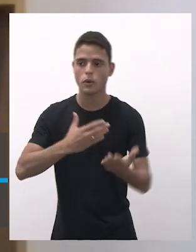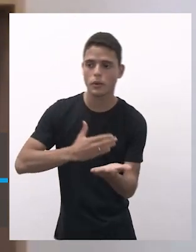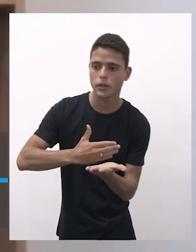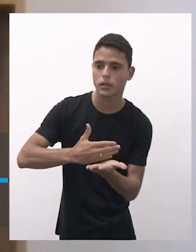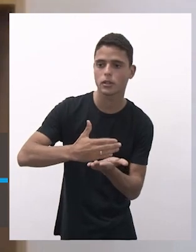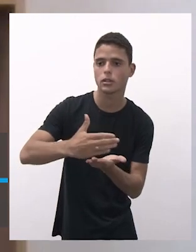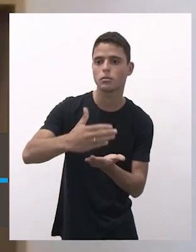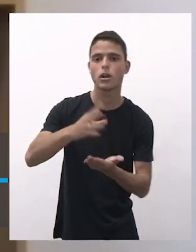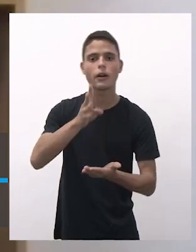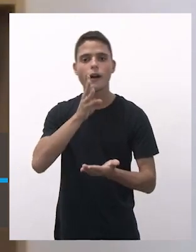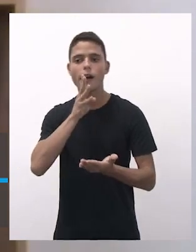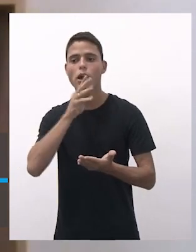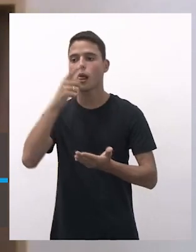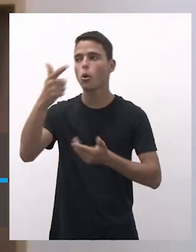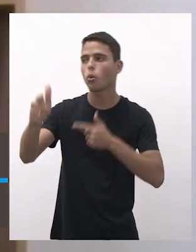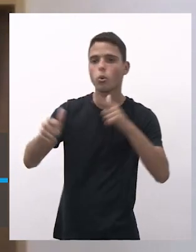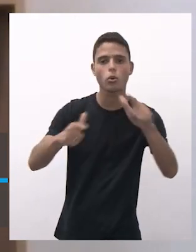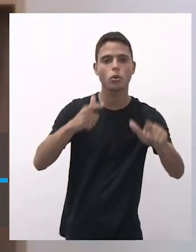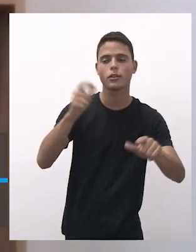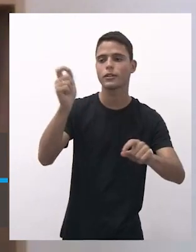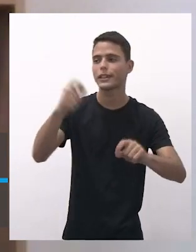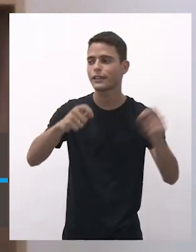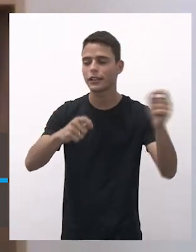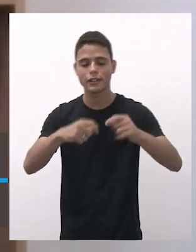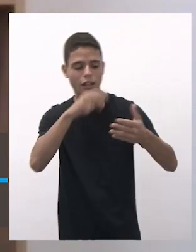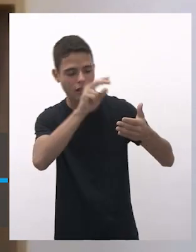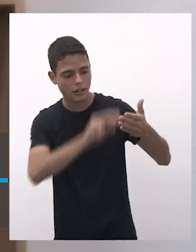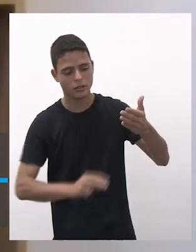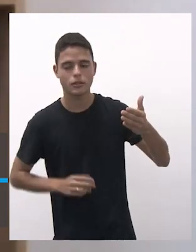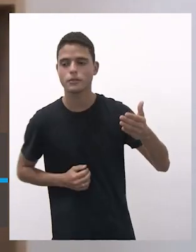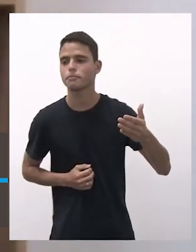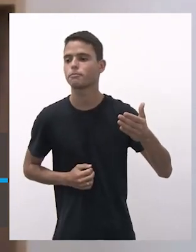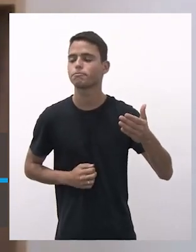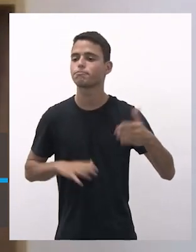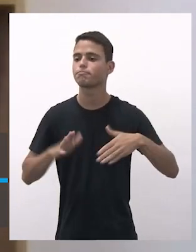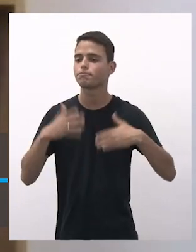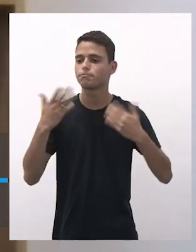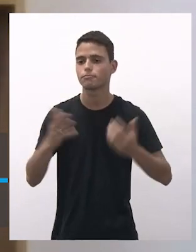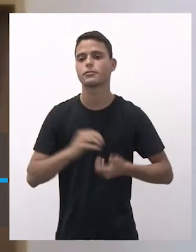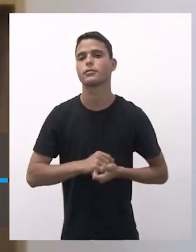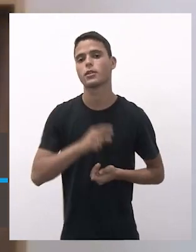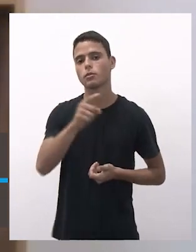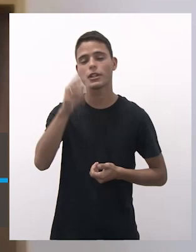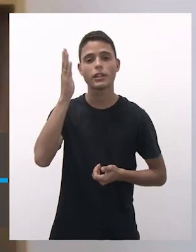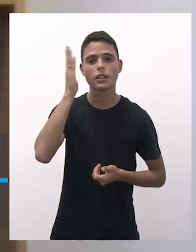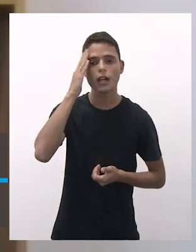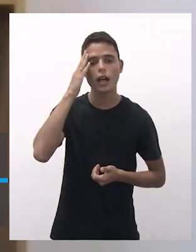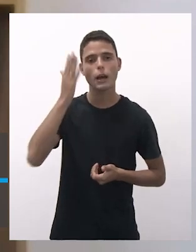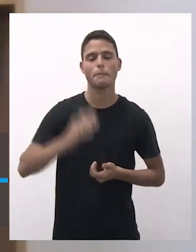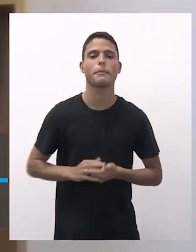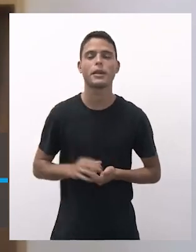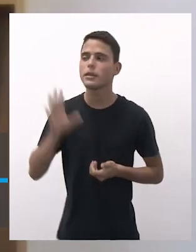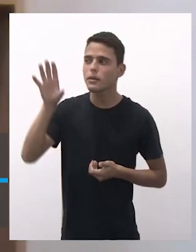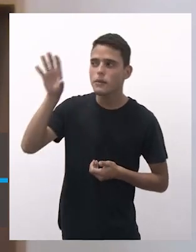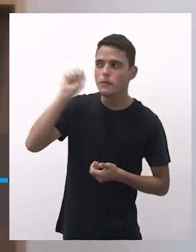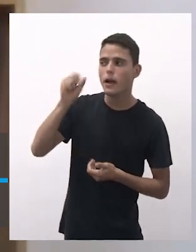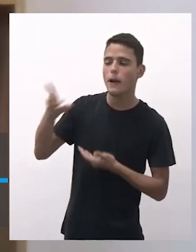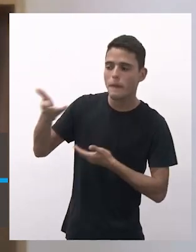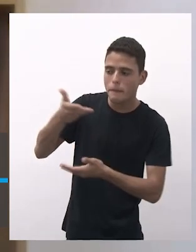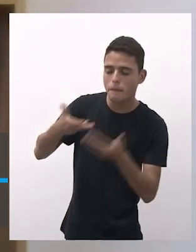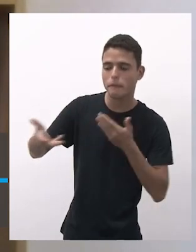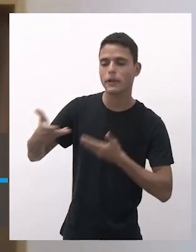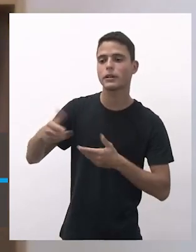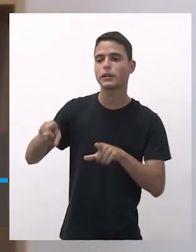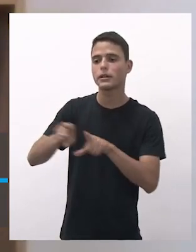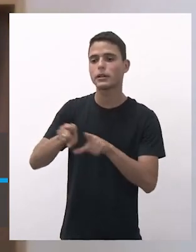nós conhecemos outras possibilidades de leitura. Então, isso de você saber escutar, saber se